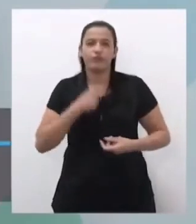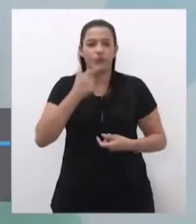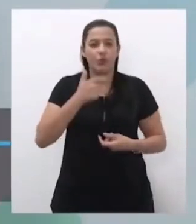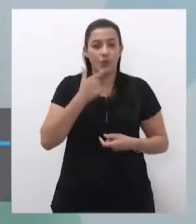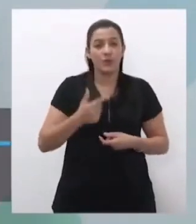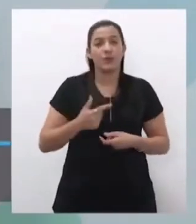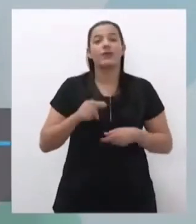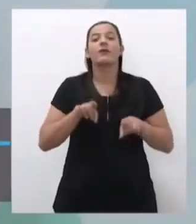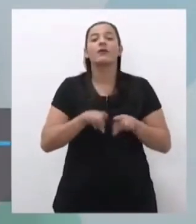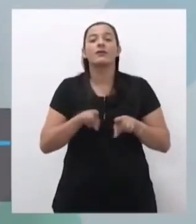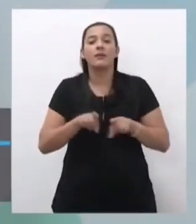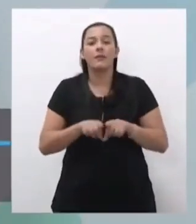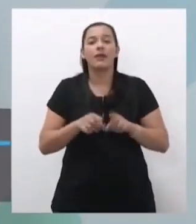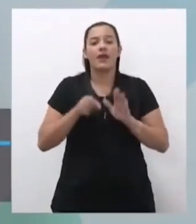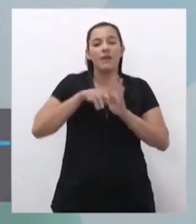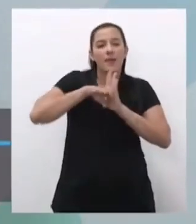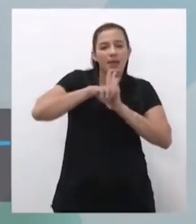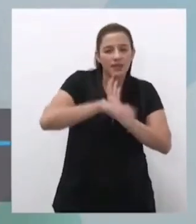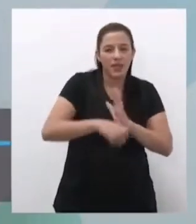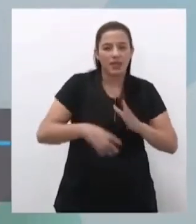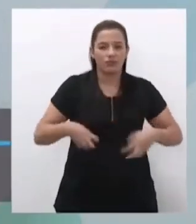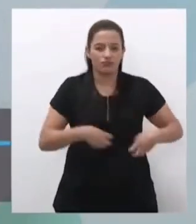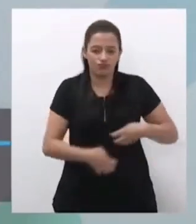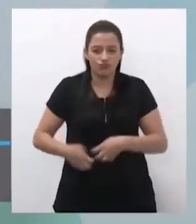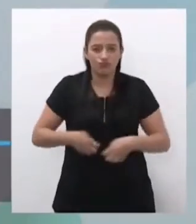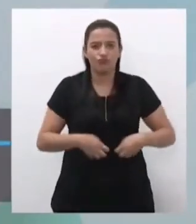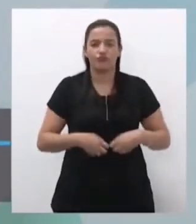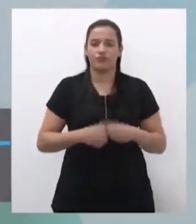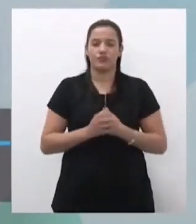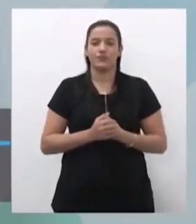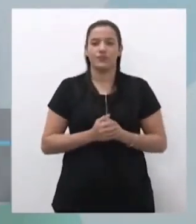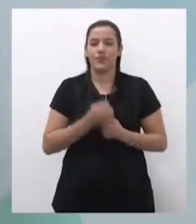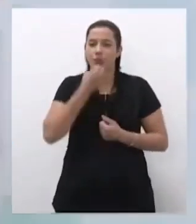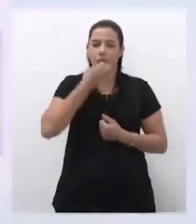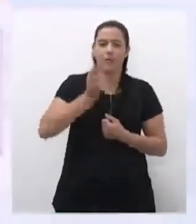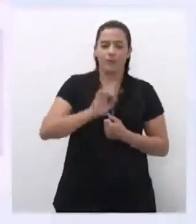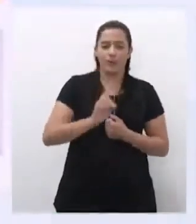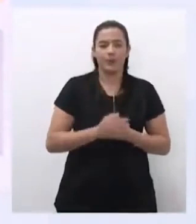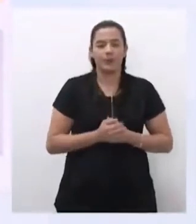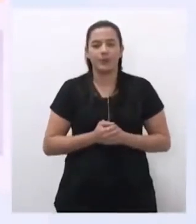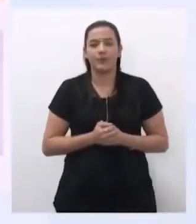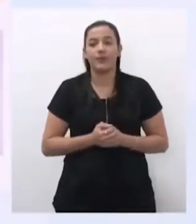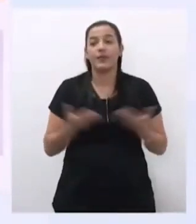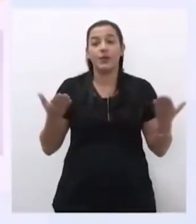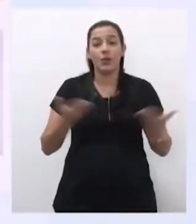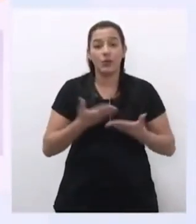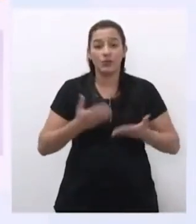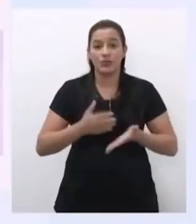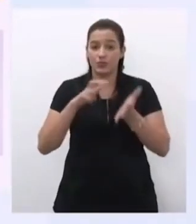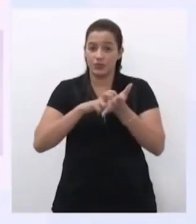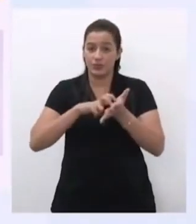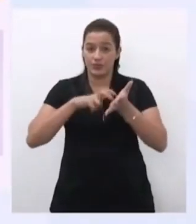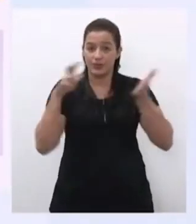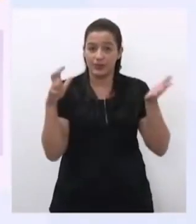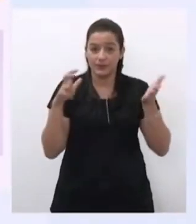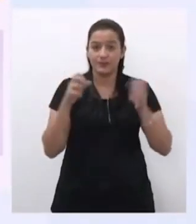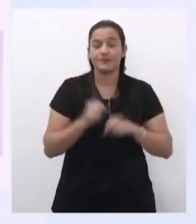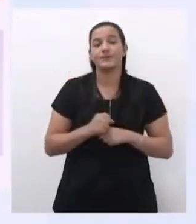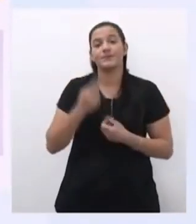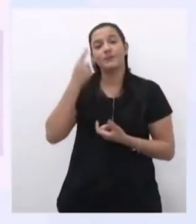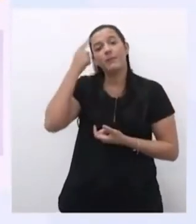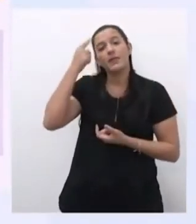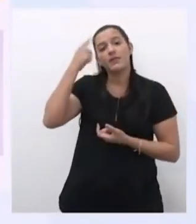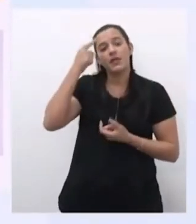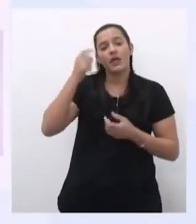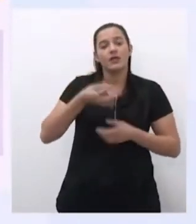inclusive alterando as bactérias que a gente tem no intestino. No próximo slide, vocês vão ver alguns exemplos de café da manhã. Gente, o que a gente tem que pensar